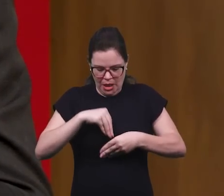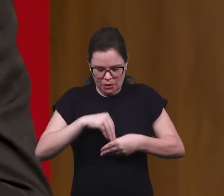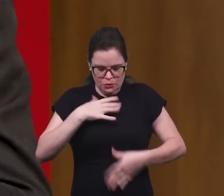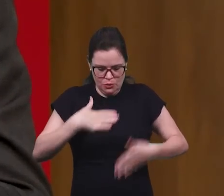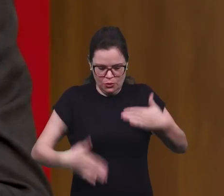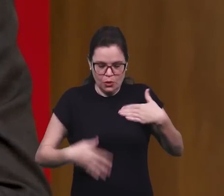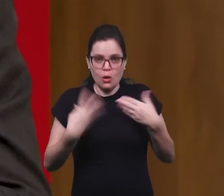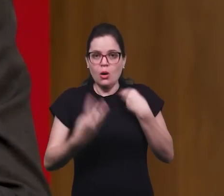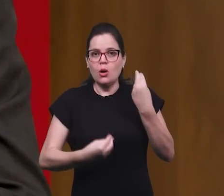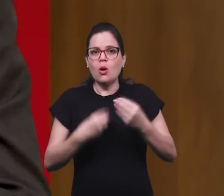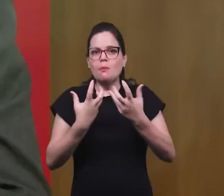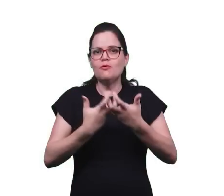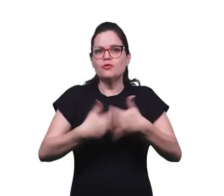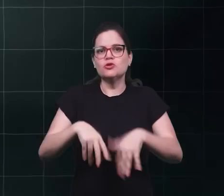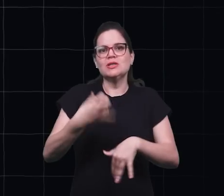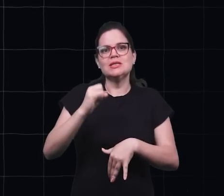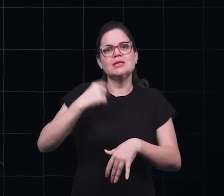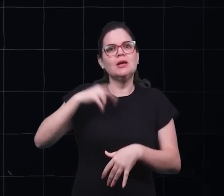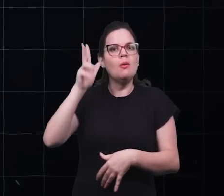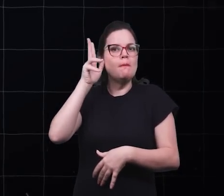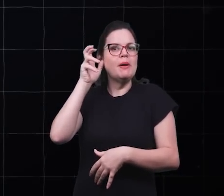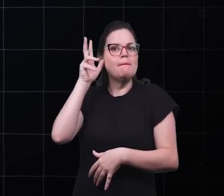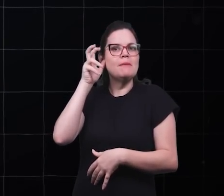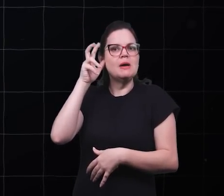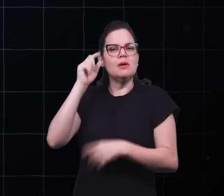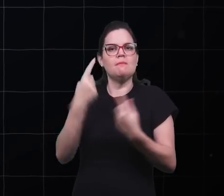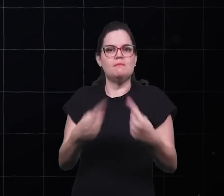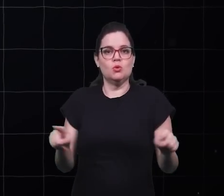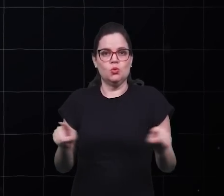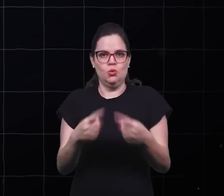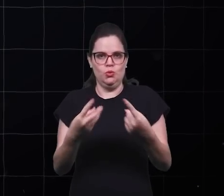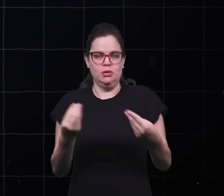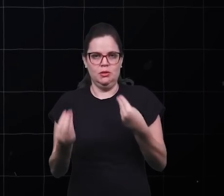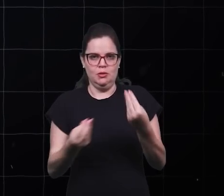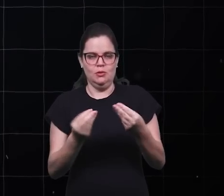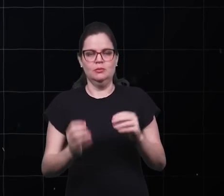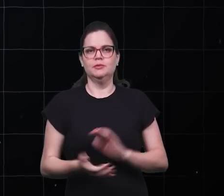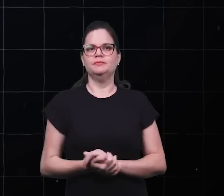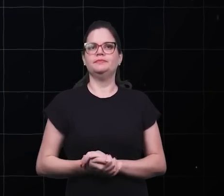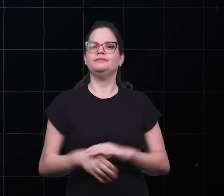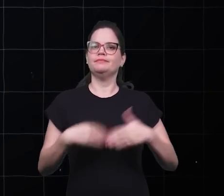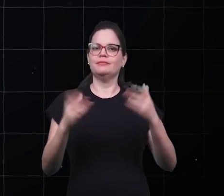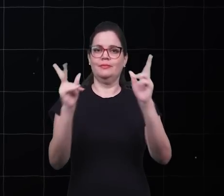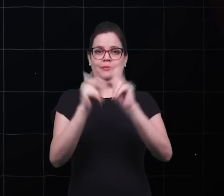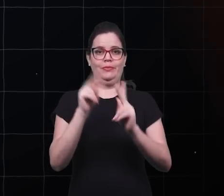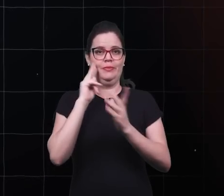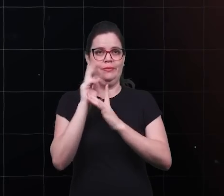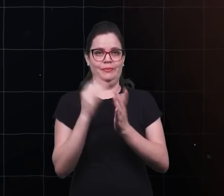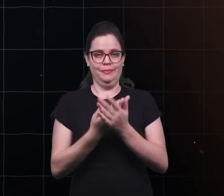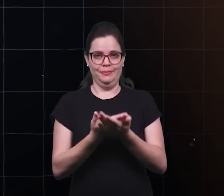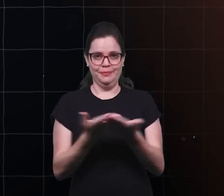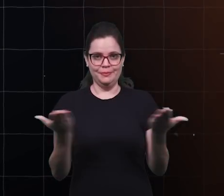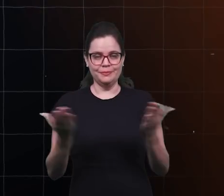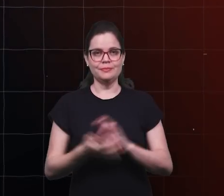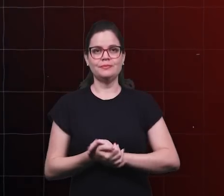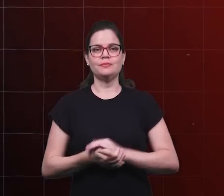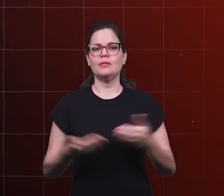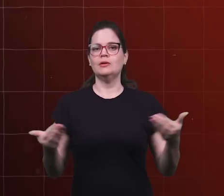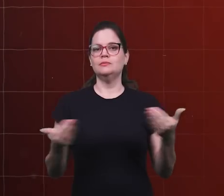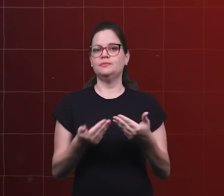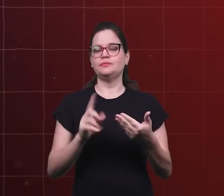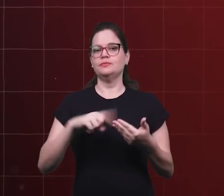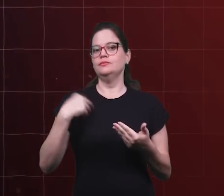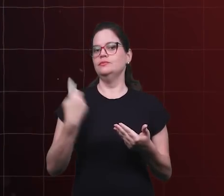musicais, em relação à música. A paz do Senhor, irmãos. Pastor Miguel Faria Lima, do Grupo Ciência e Fé. Hoje vamos